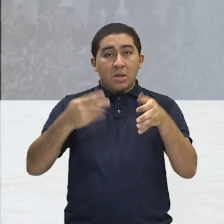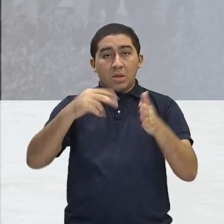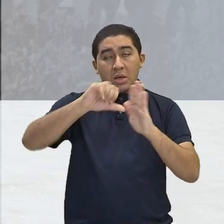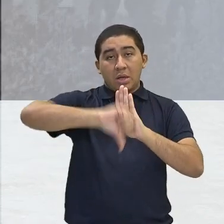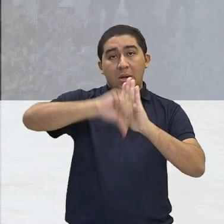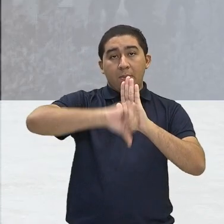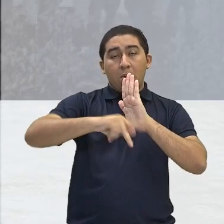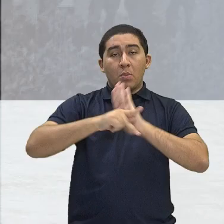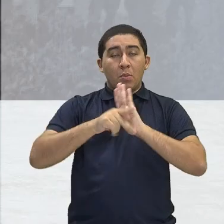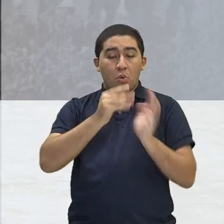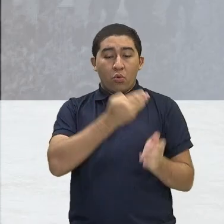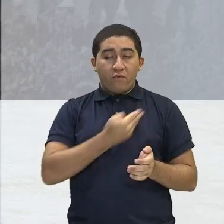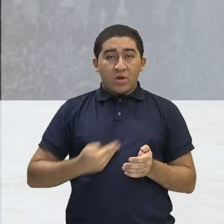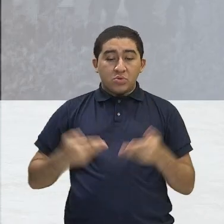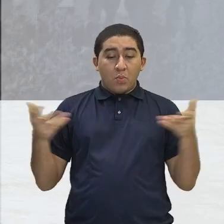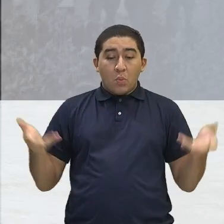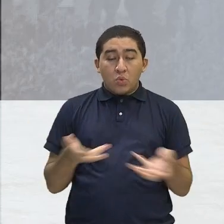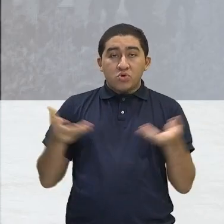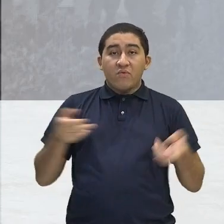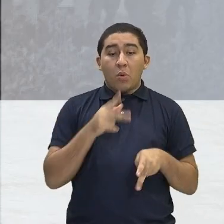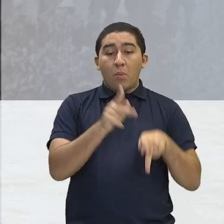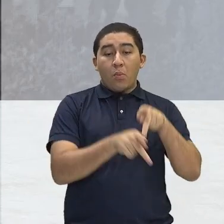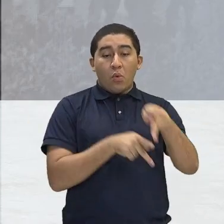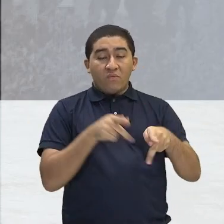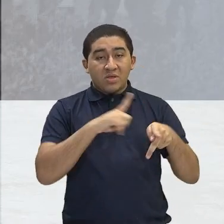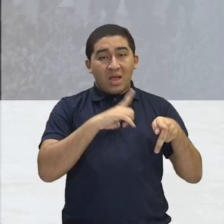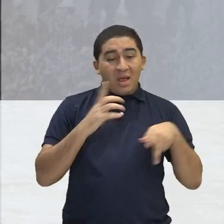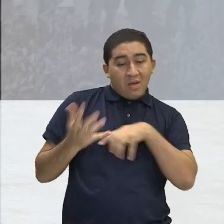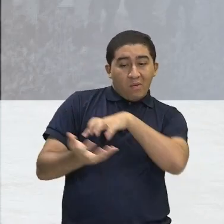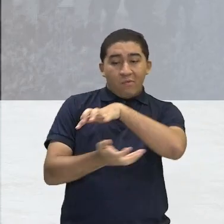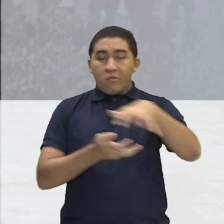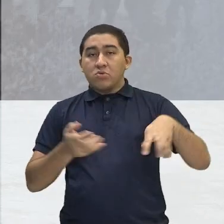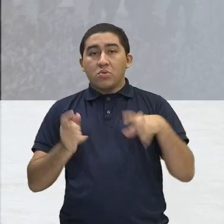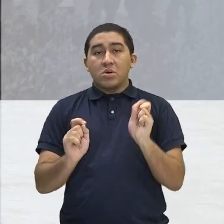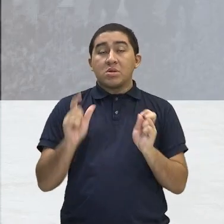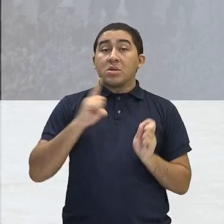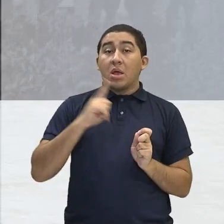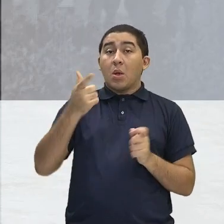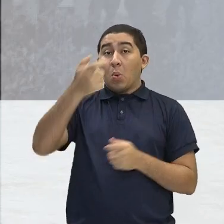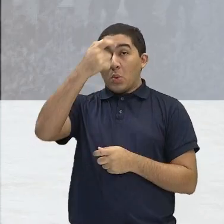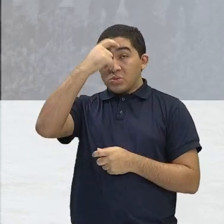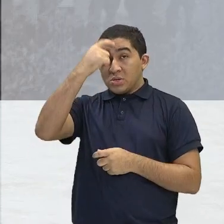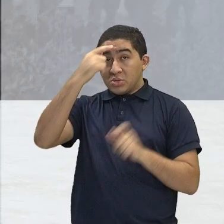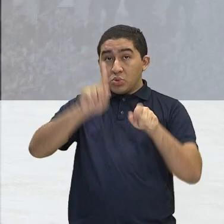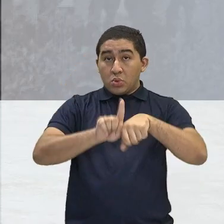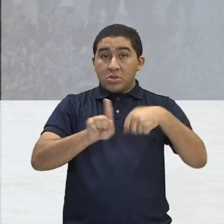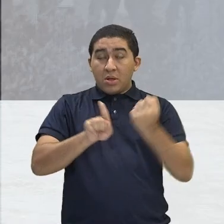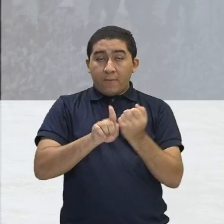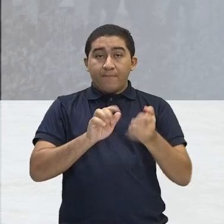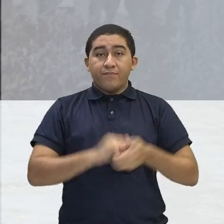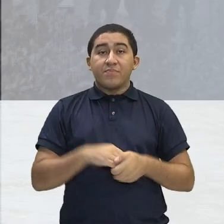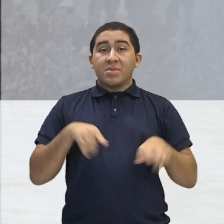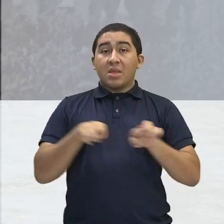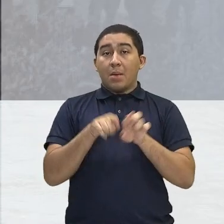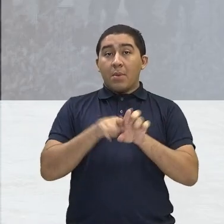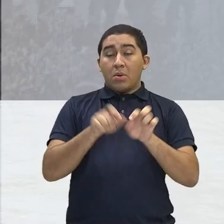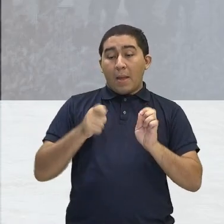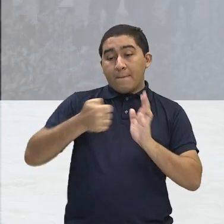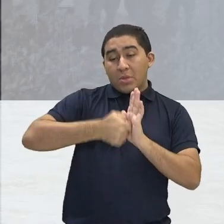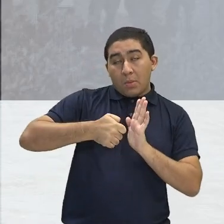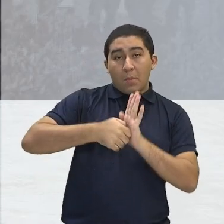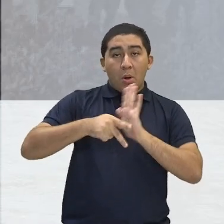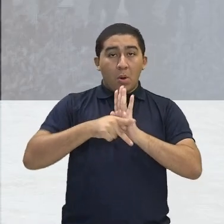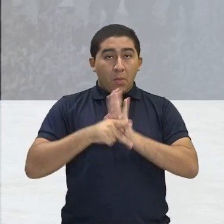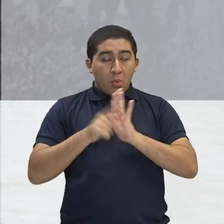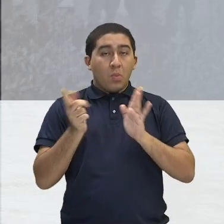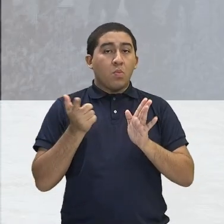a se revoltar através do quê? Da consciência, né, social, pressionar por mudanças políticas e